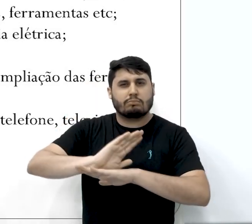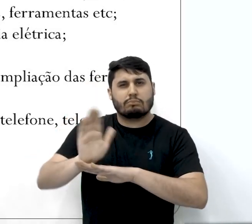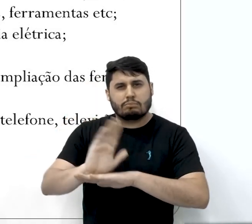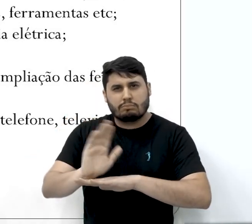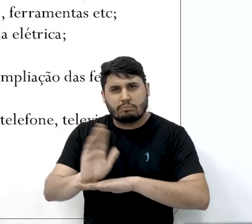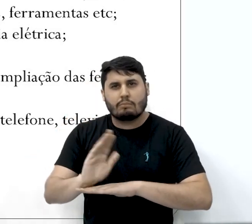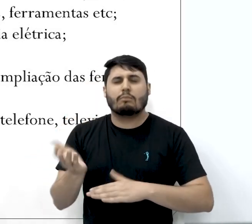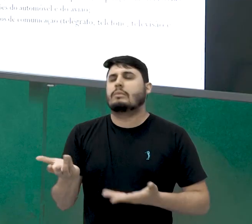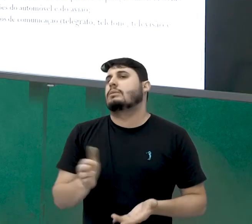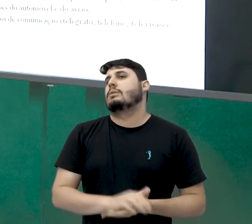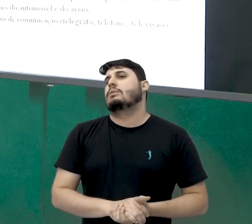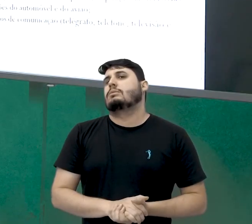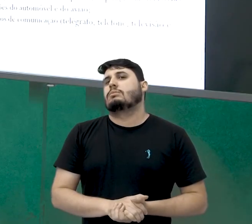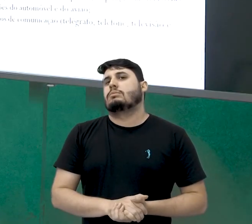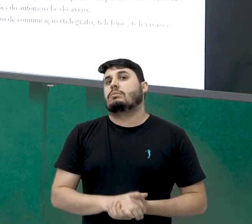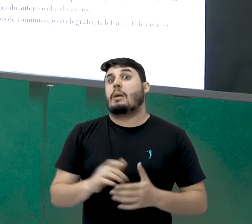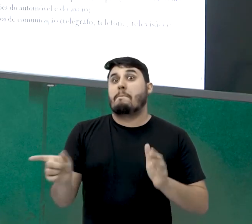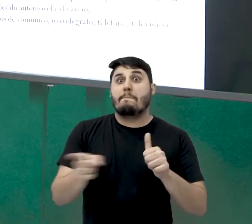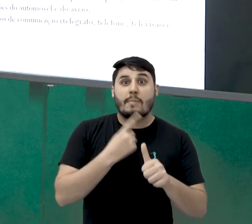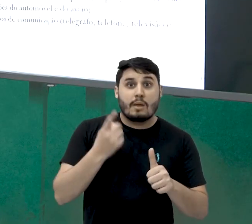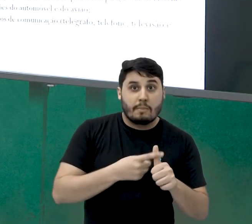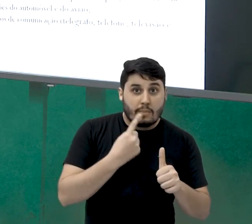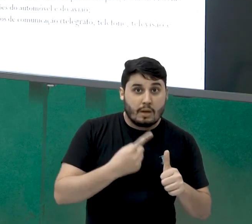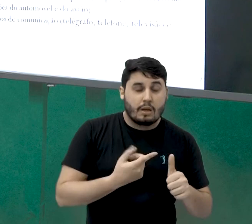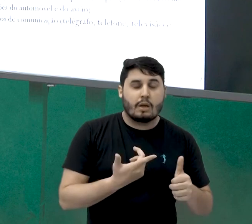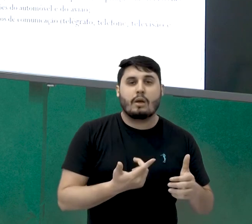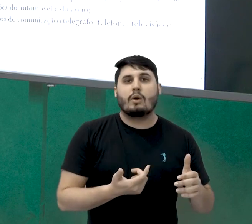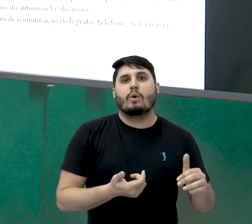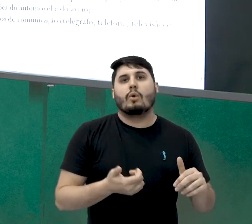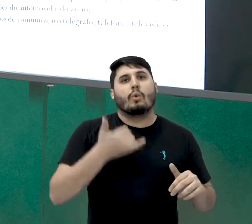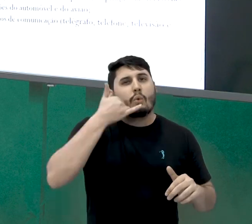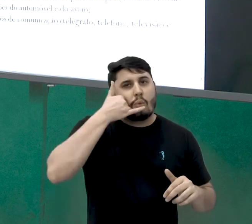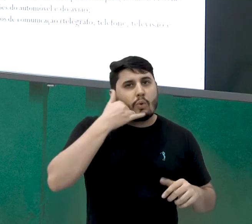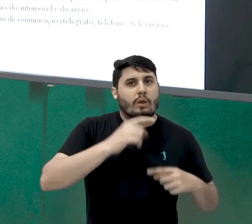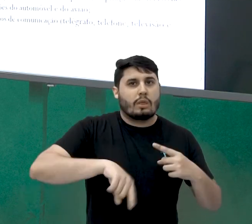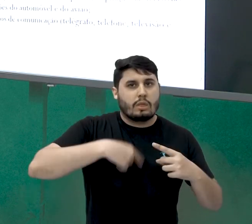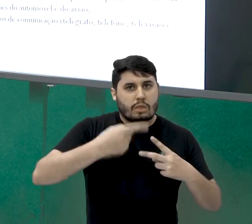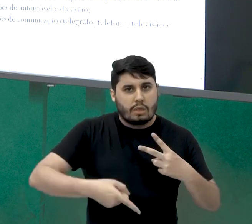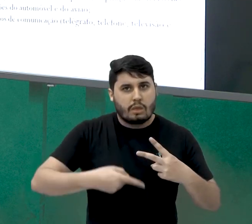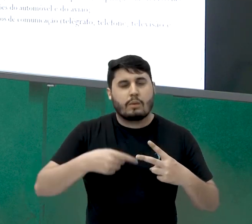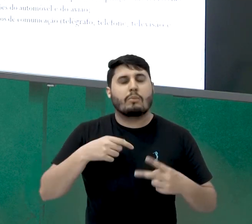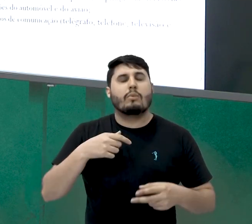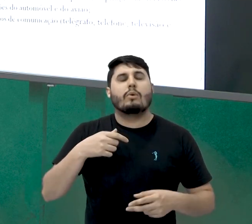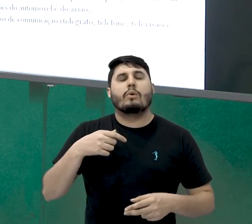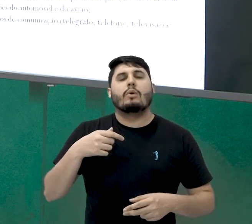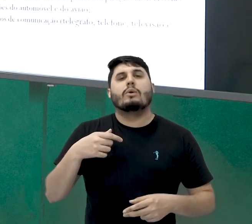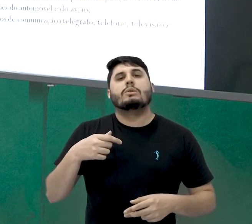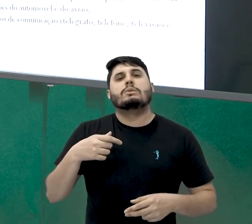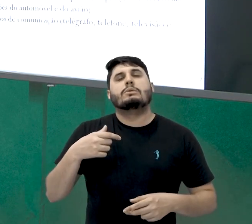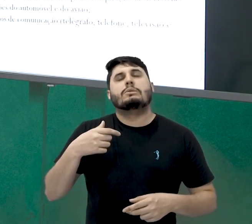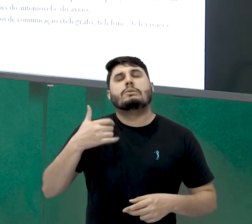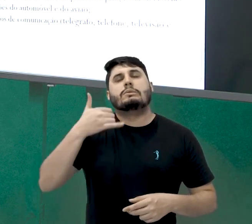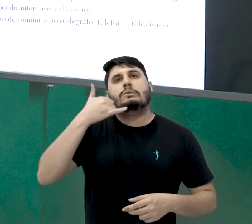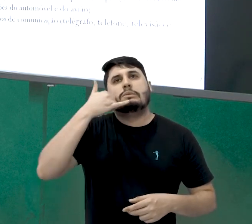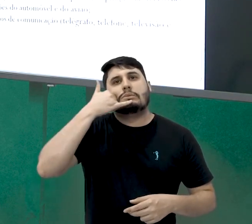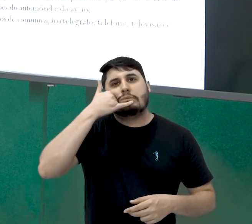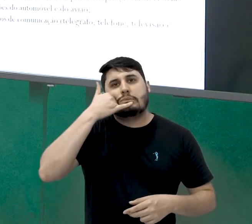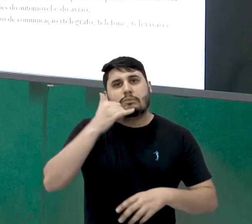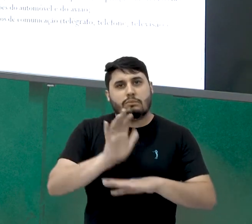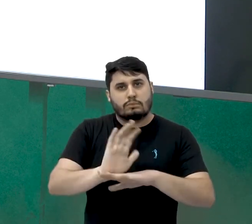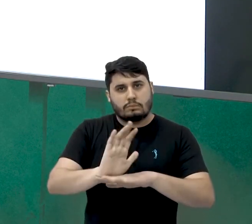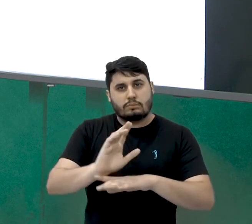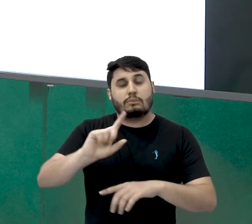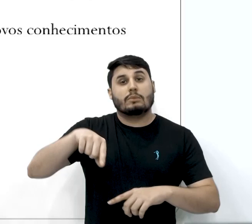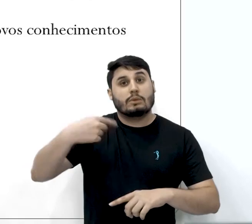veio o telégrafo, depois veio o cinema, depois veio o telefone e a televisão é o mais recente desses grandes inventos dessa